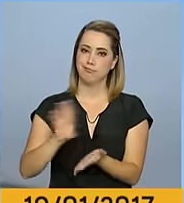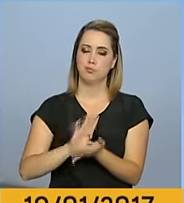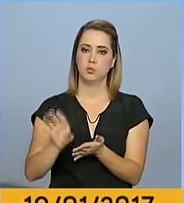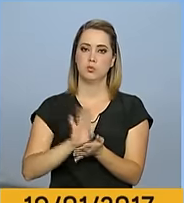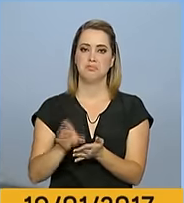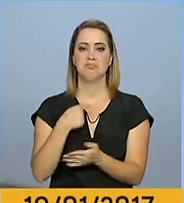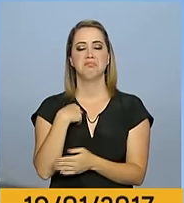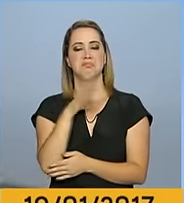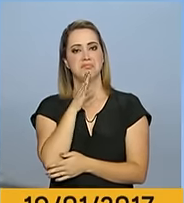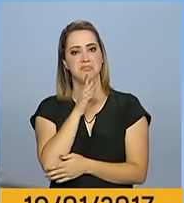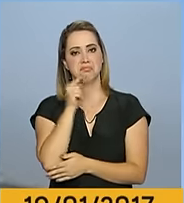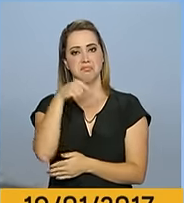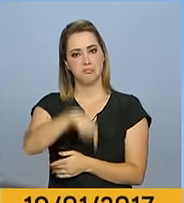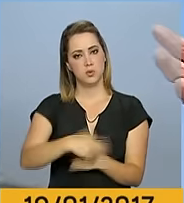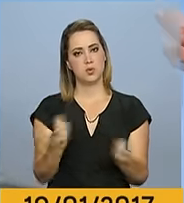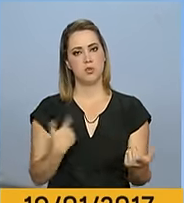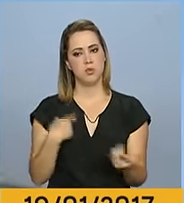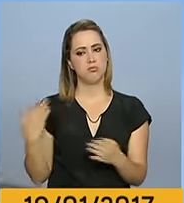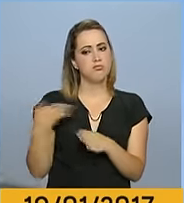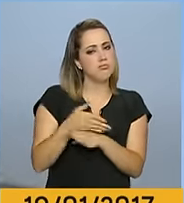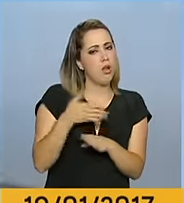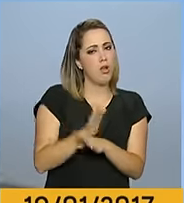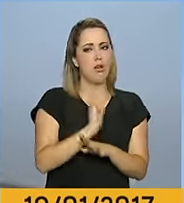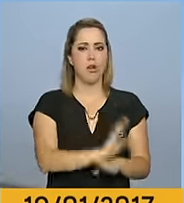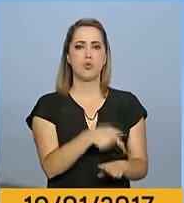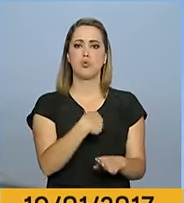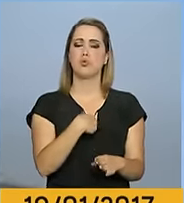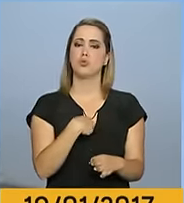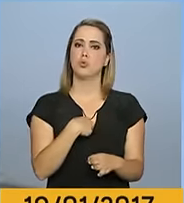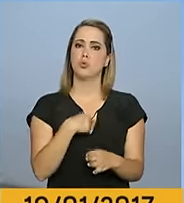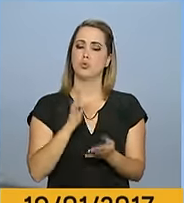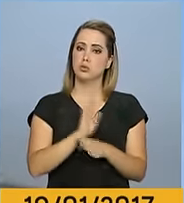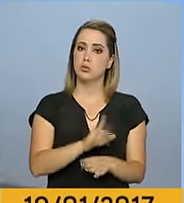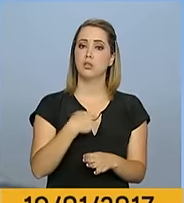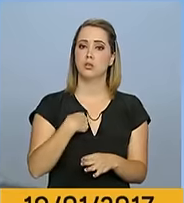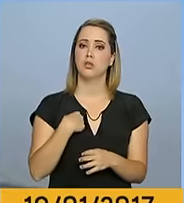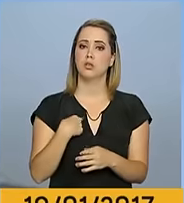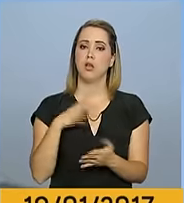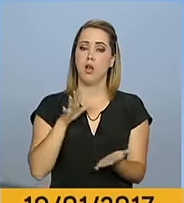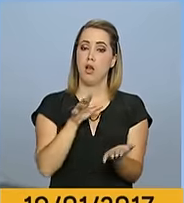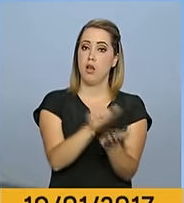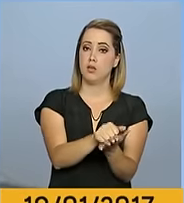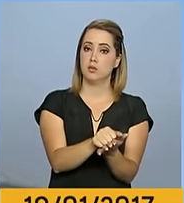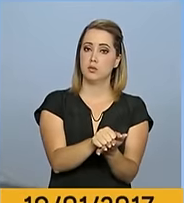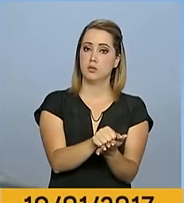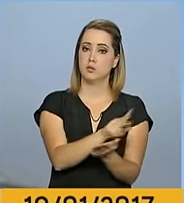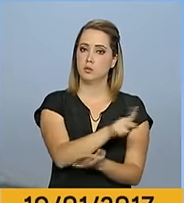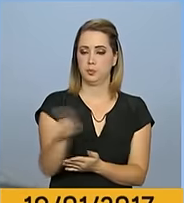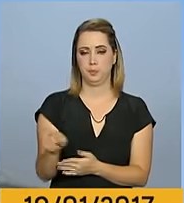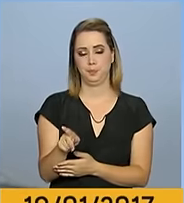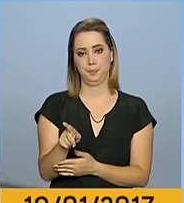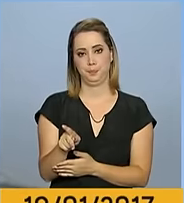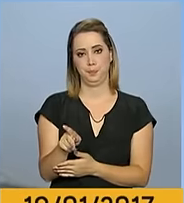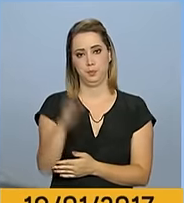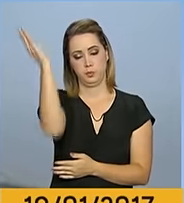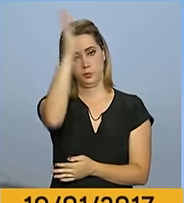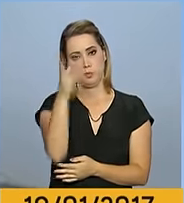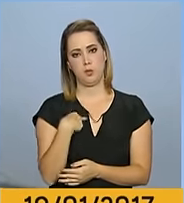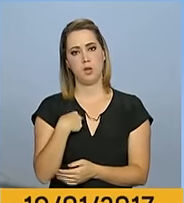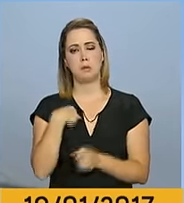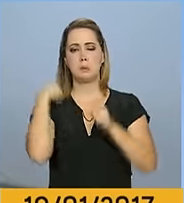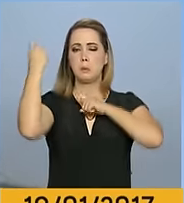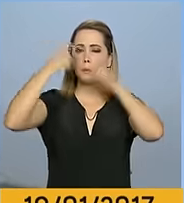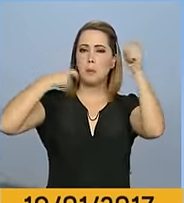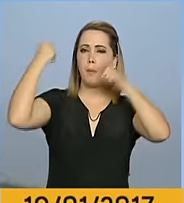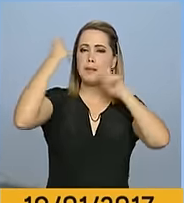reconheço que aqui, muitas vezes, eu venho buscar apoio. Confesso que, ao assumir a presidência da República, eu tinha uma preocupação